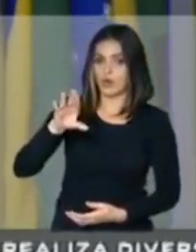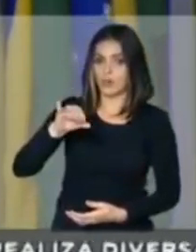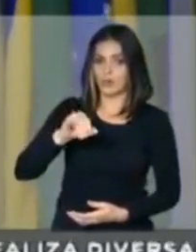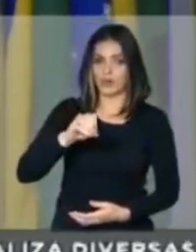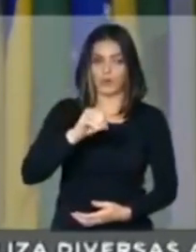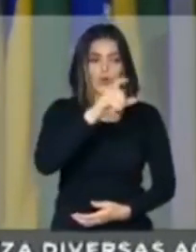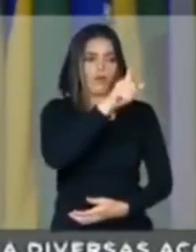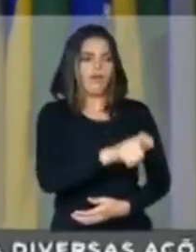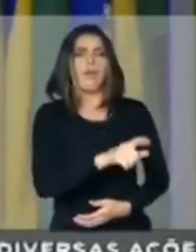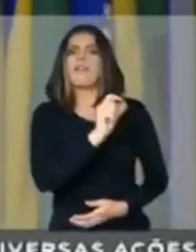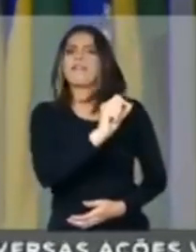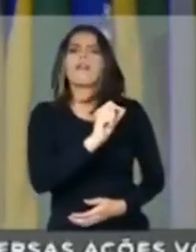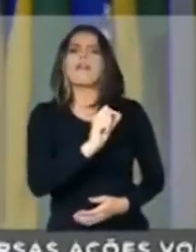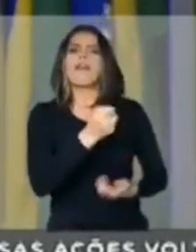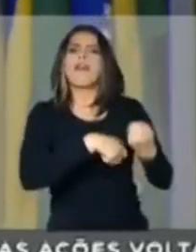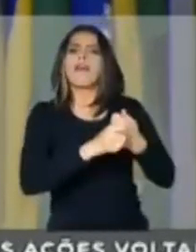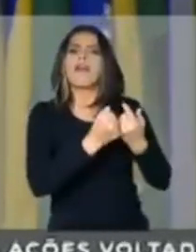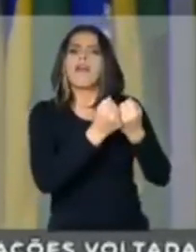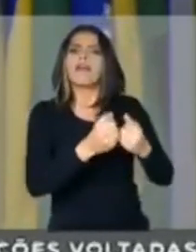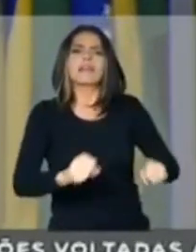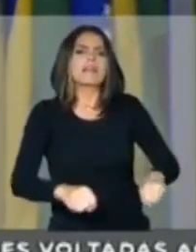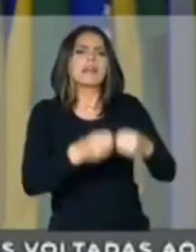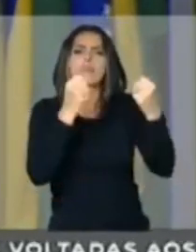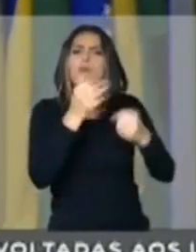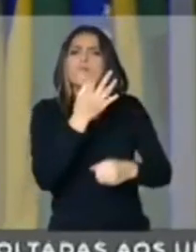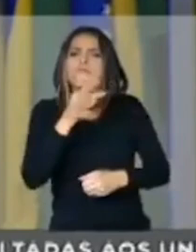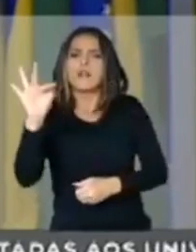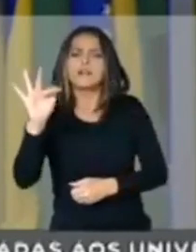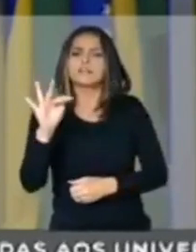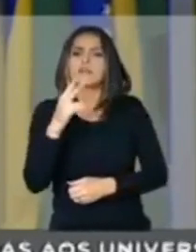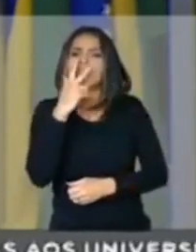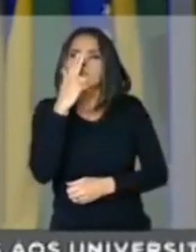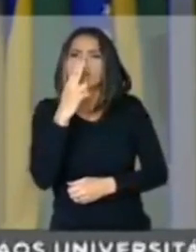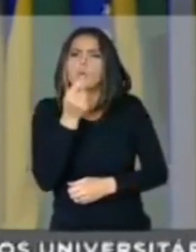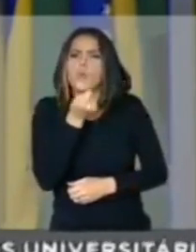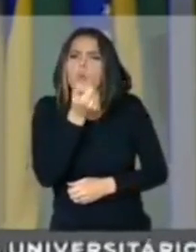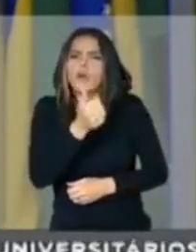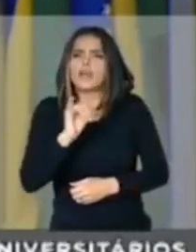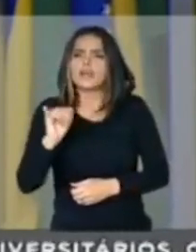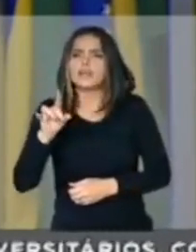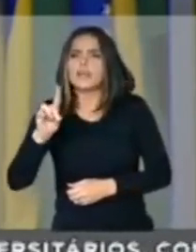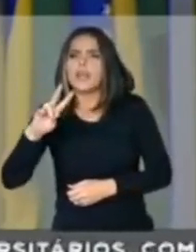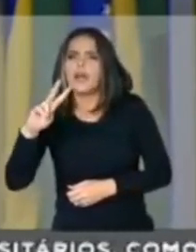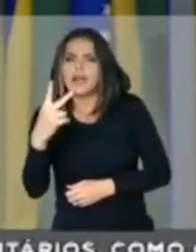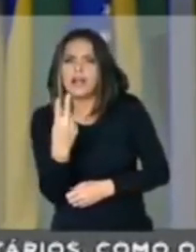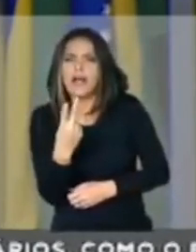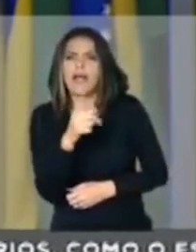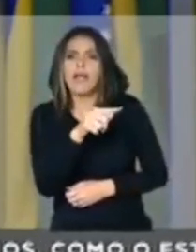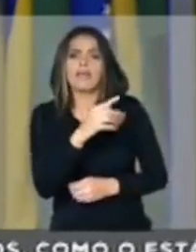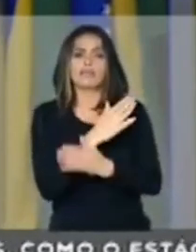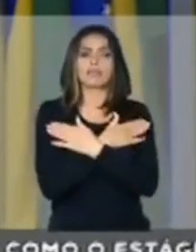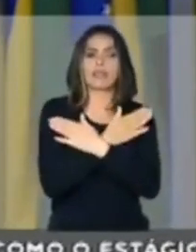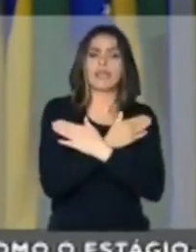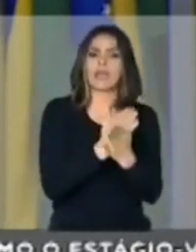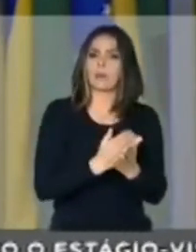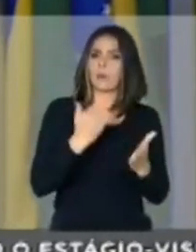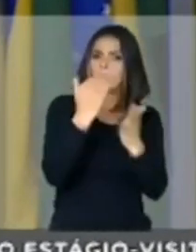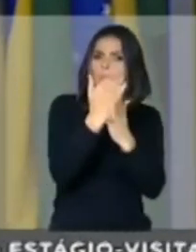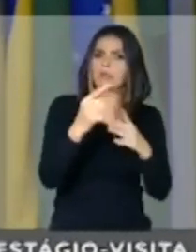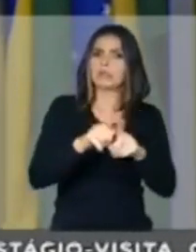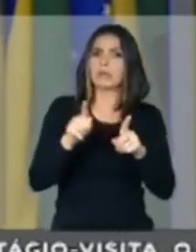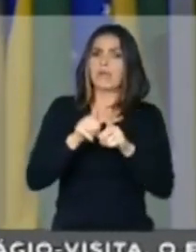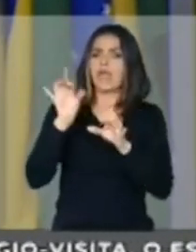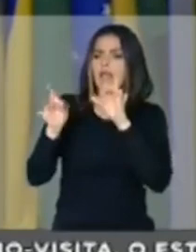Diminuiu... teve a proeza de conseguir diminuir a riqueza da França, diminuir seu IDH, causar desemprego, causar êxodo de